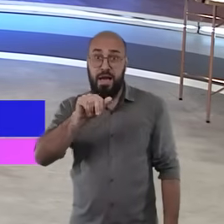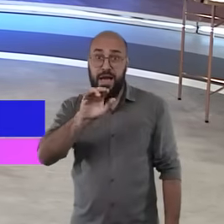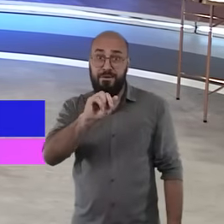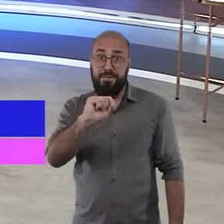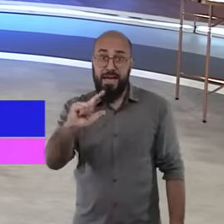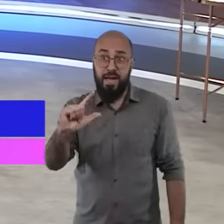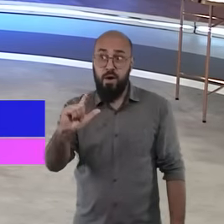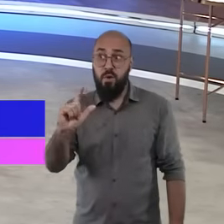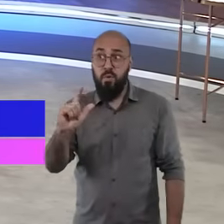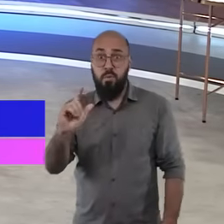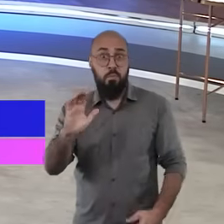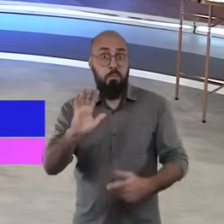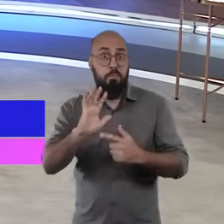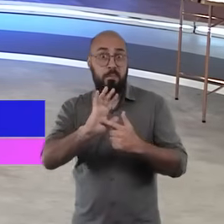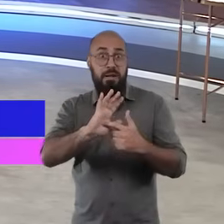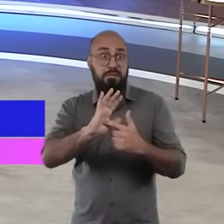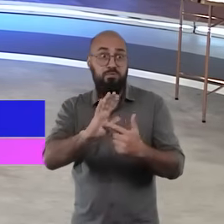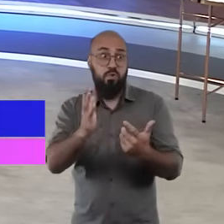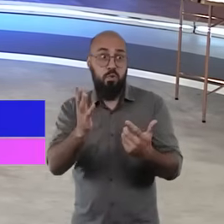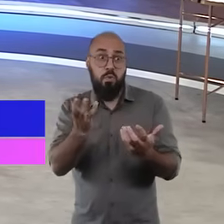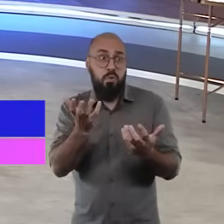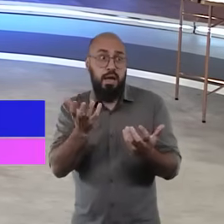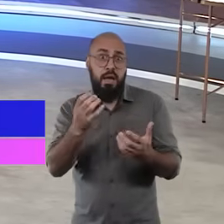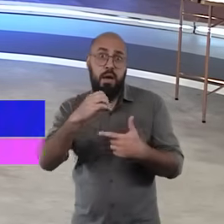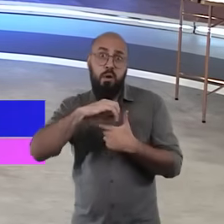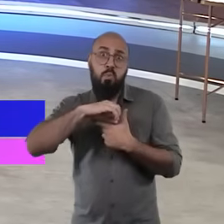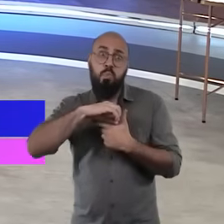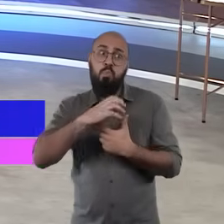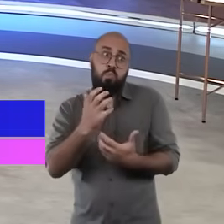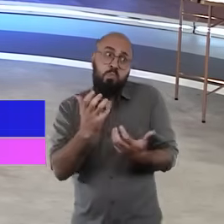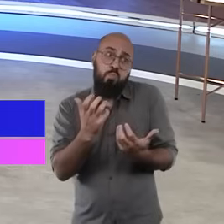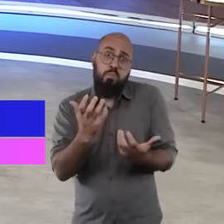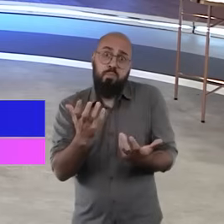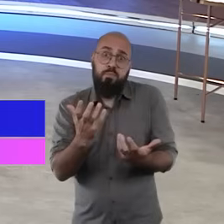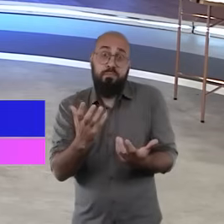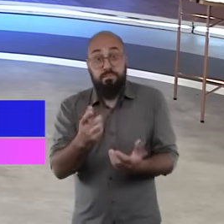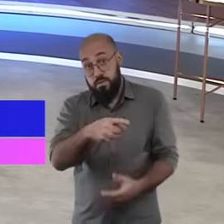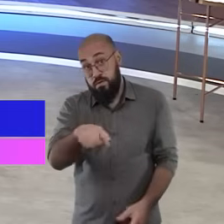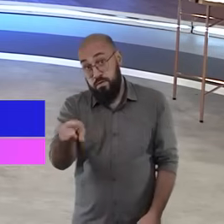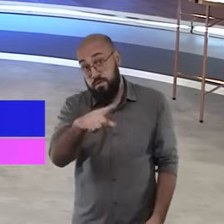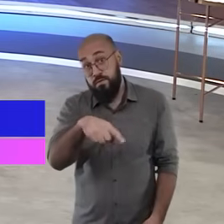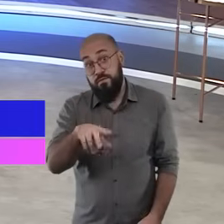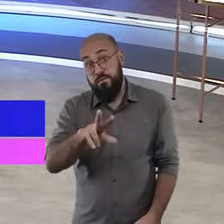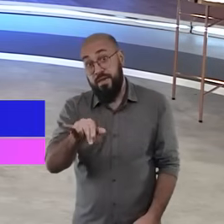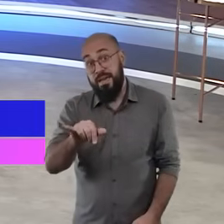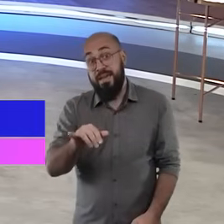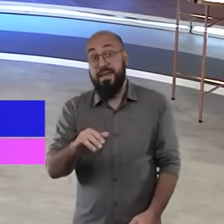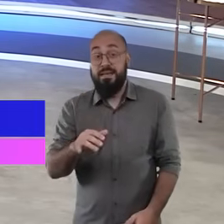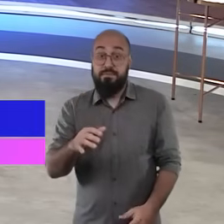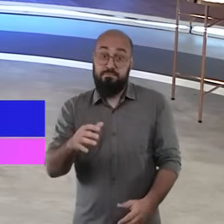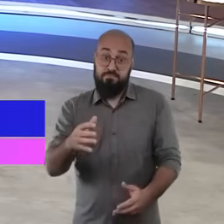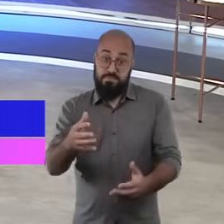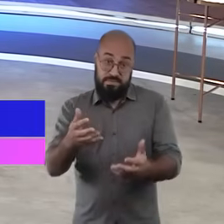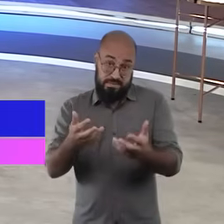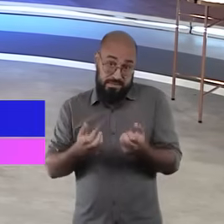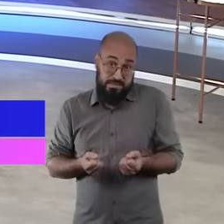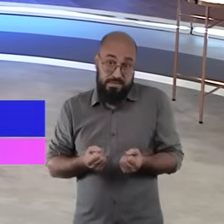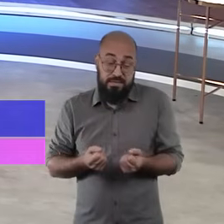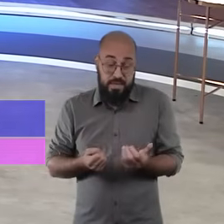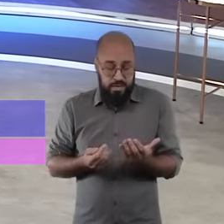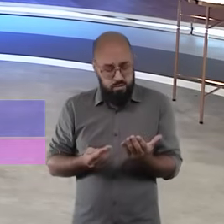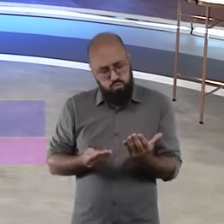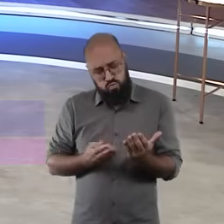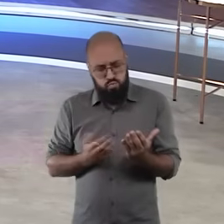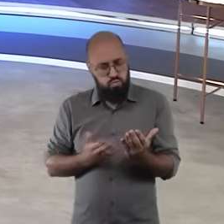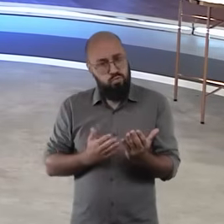material e eu quero ter ele aqui na minha casa. Ótimo. Você então vai ser atendido pela nossa equipe e você vai receber este